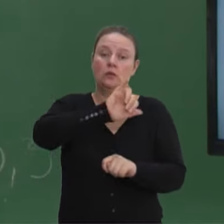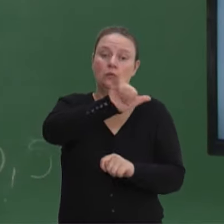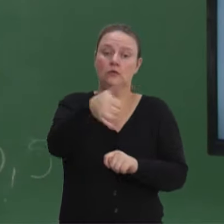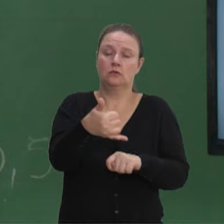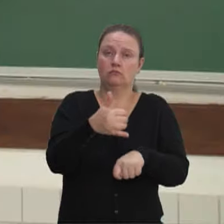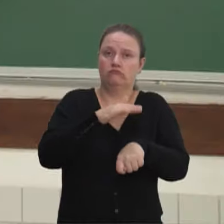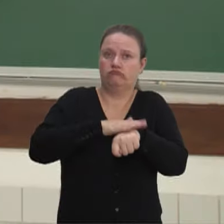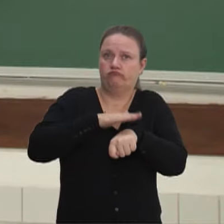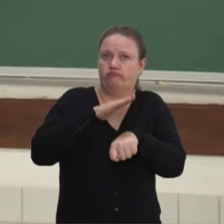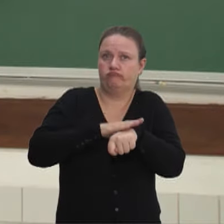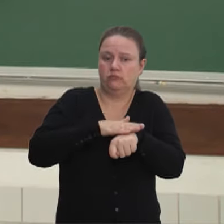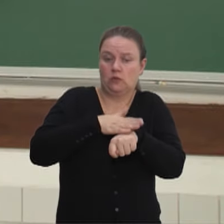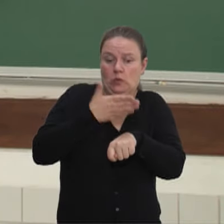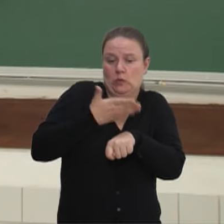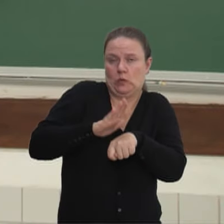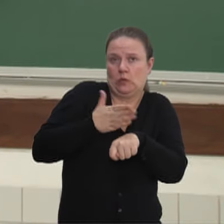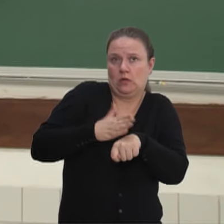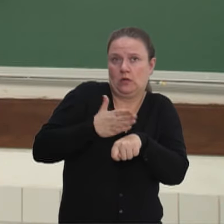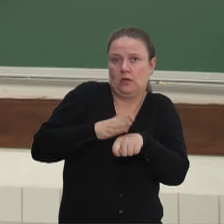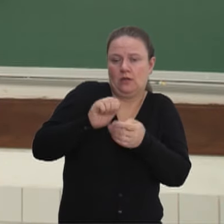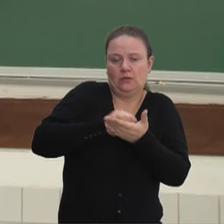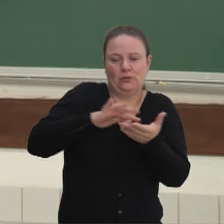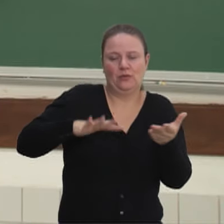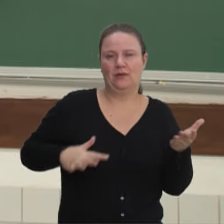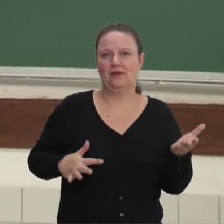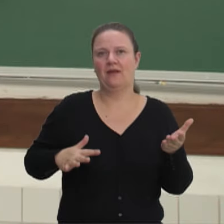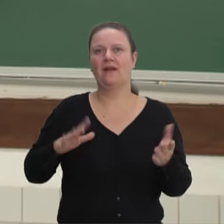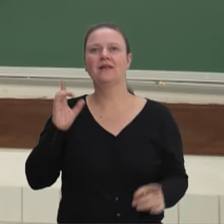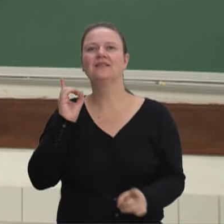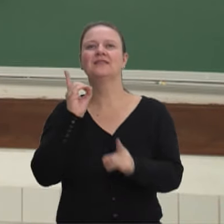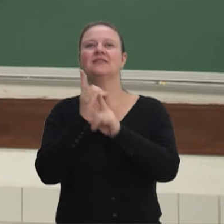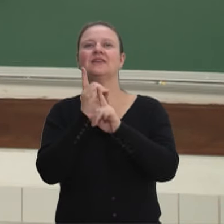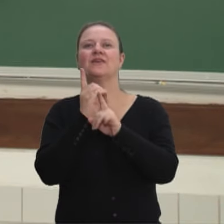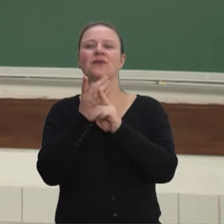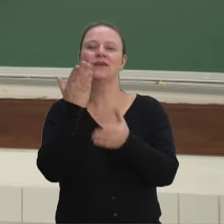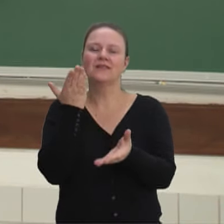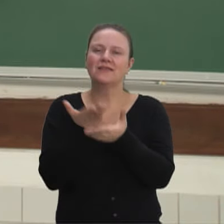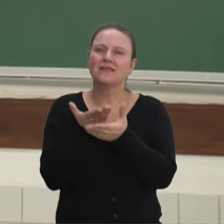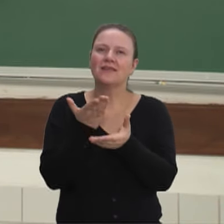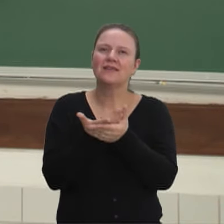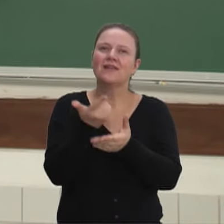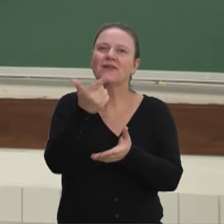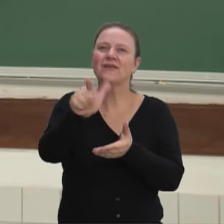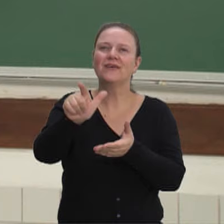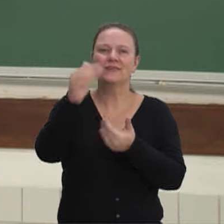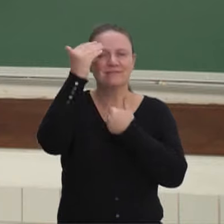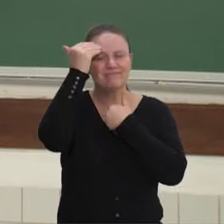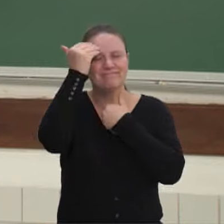exercícios e a gente se vê na próxima aula, tá bom? Muito obrigado e tchau,